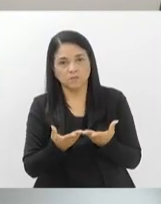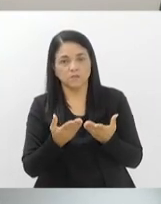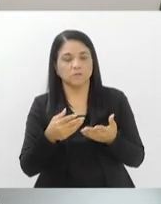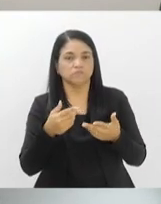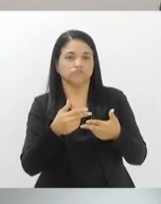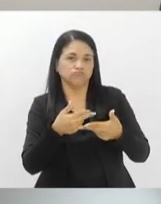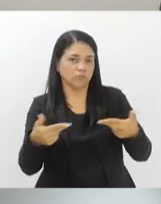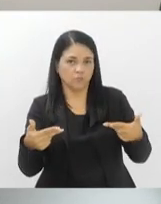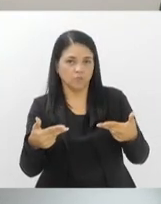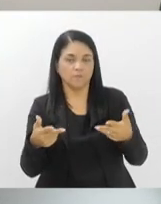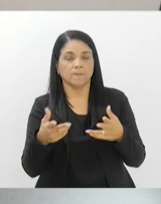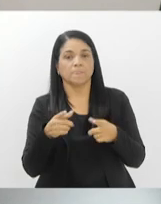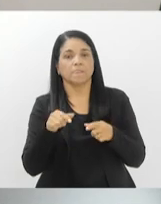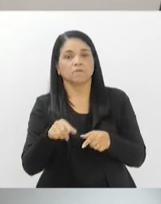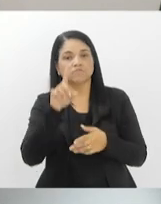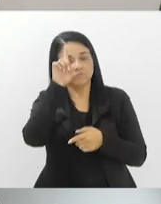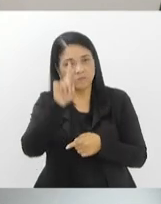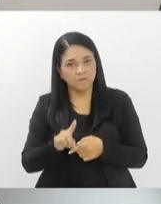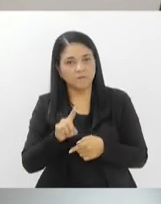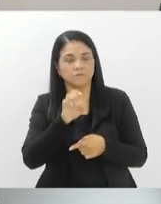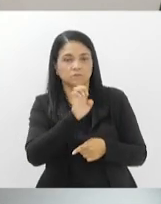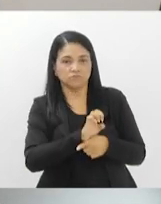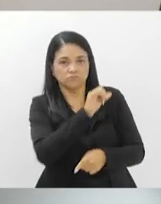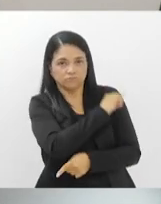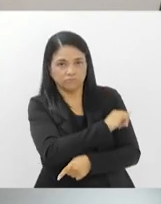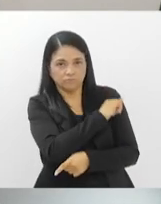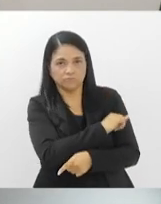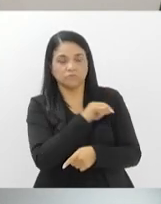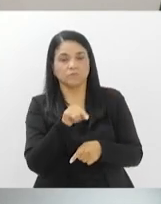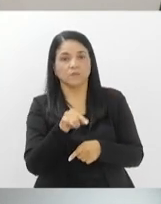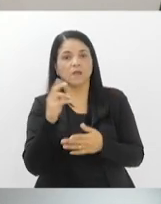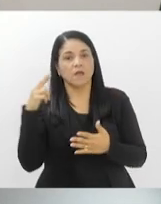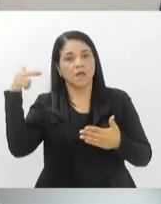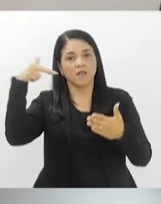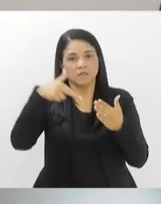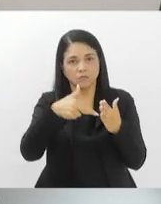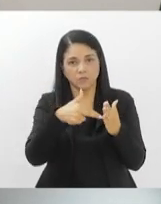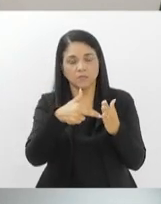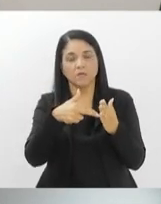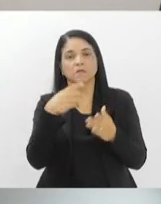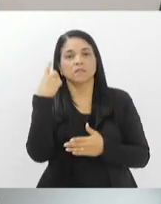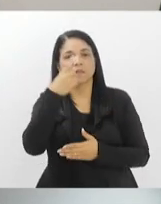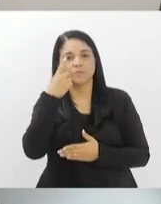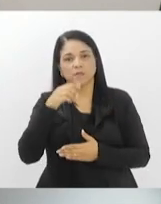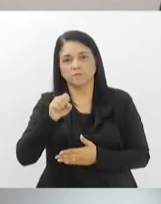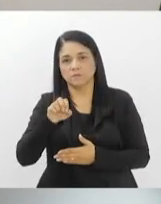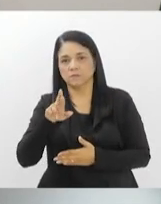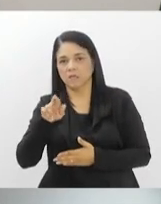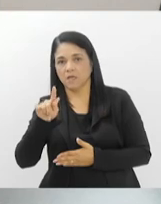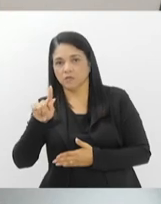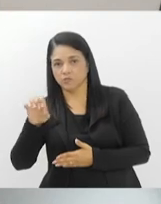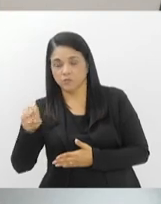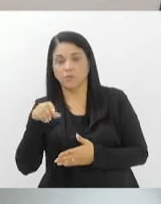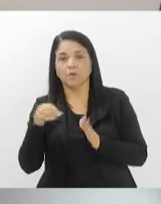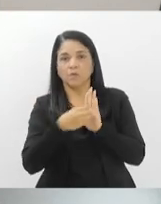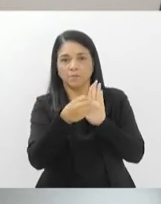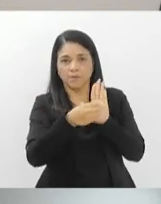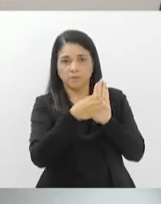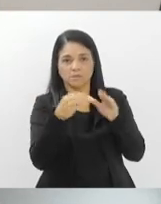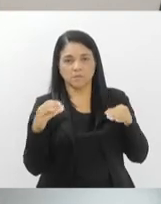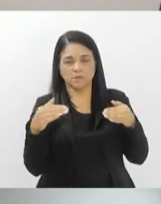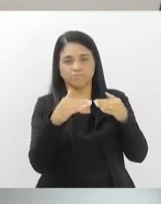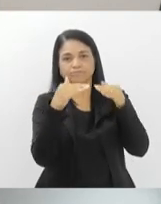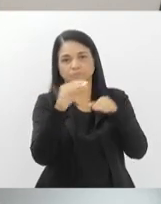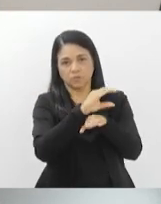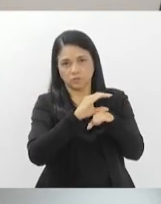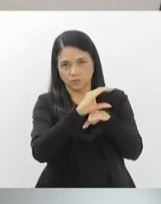ITD, de competência do Estado do Rio de Janeiro, na forma que menciona. A relatoria é do deputado doutor Serginho, o parecer que está acostado é pela